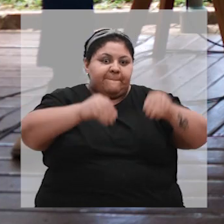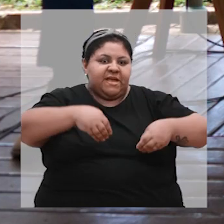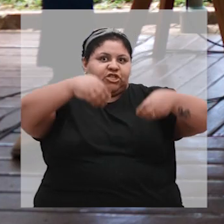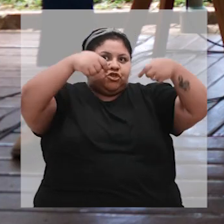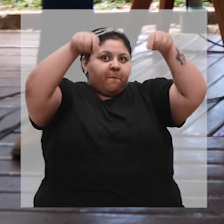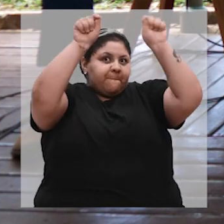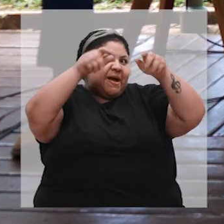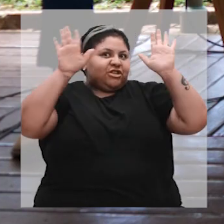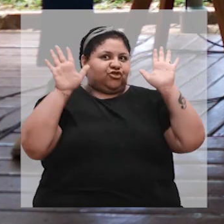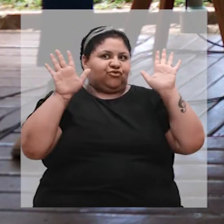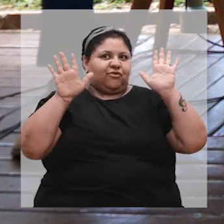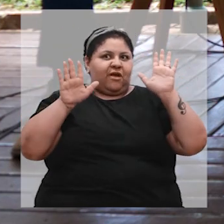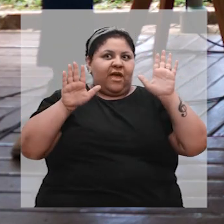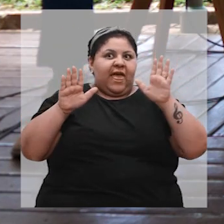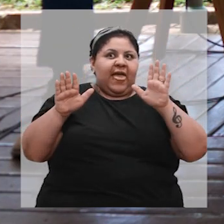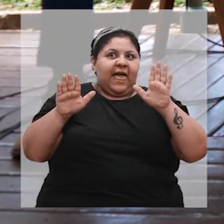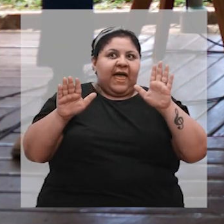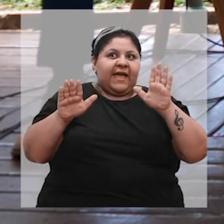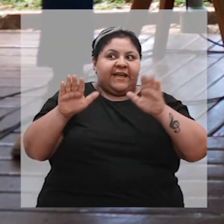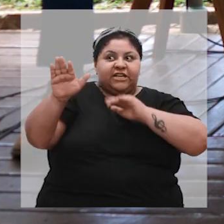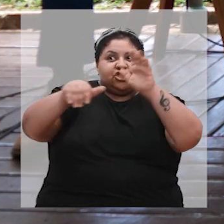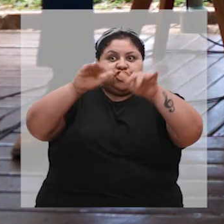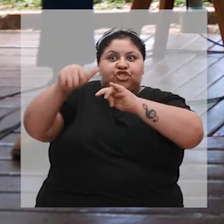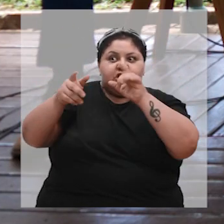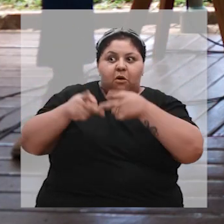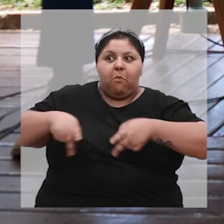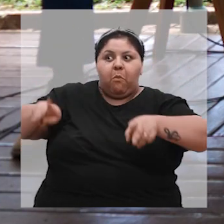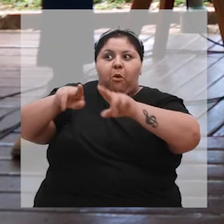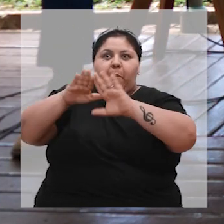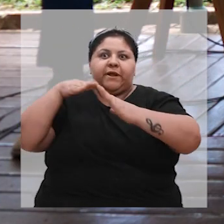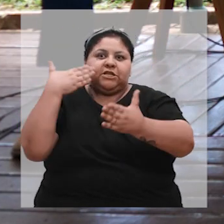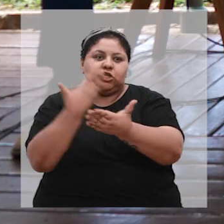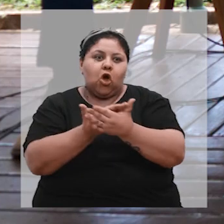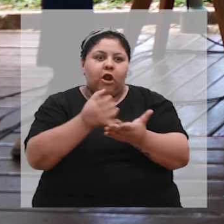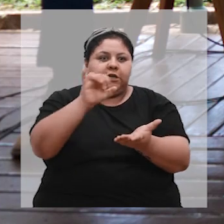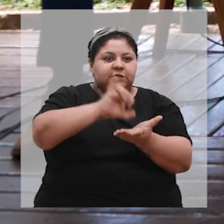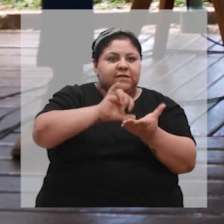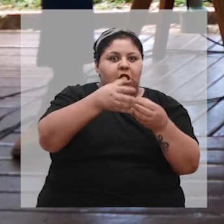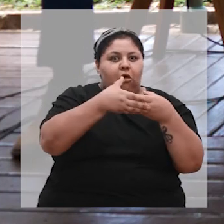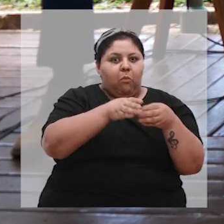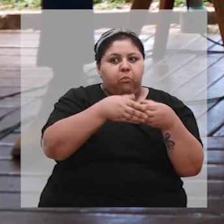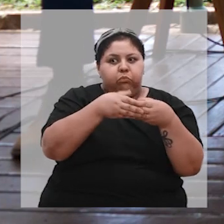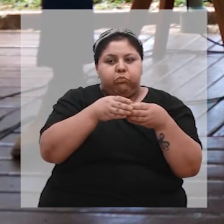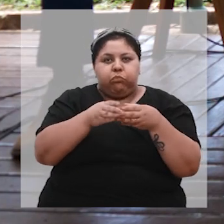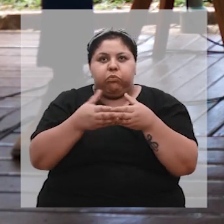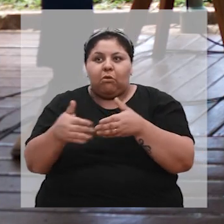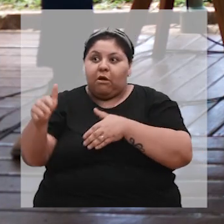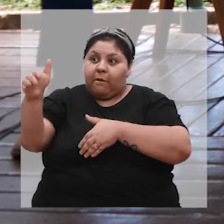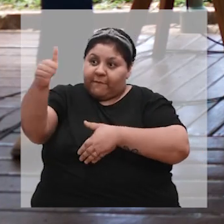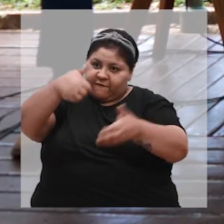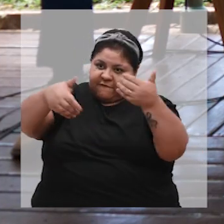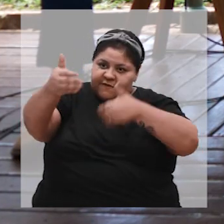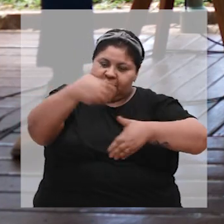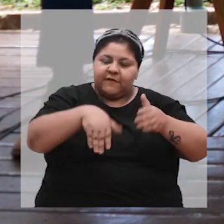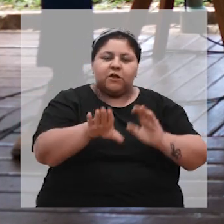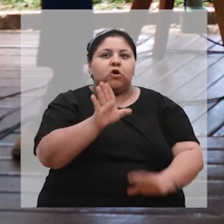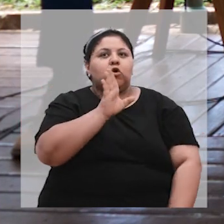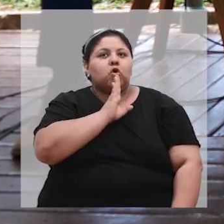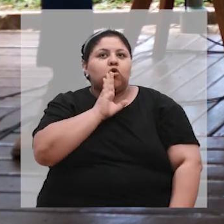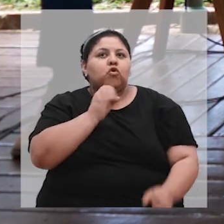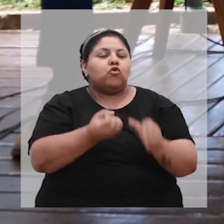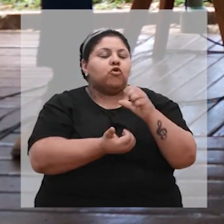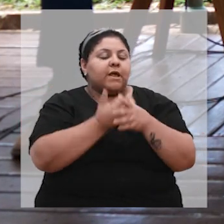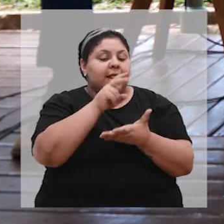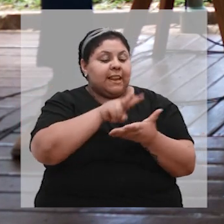Comunidade, que a gente mobiliza, então, esse público de escola, de serviço de convivência, para estarem na feira conhecendo